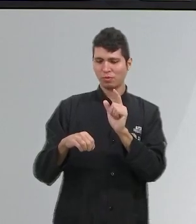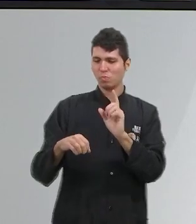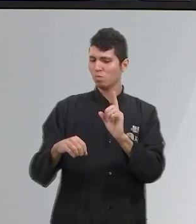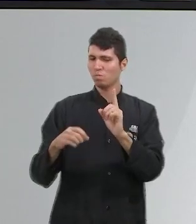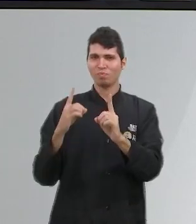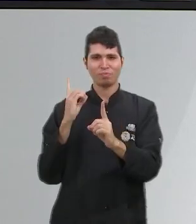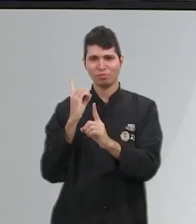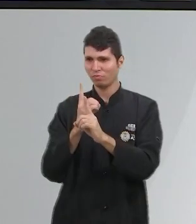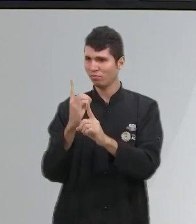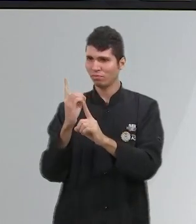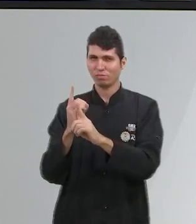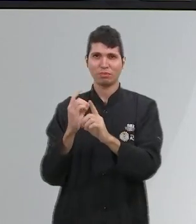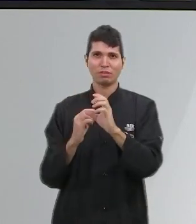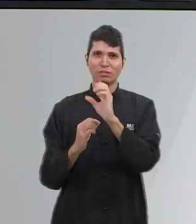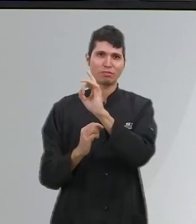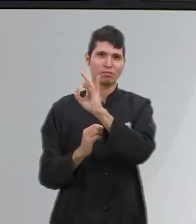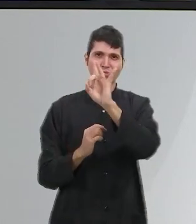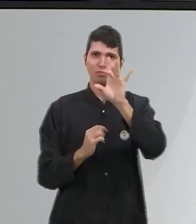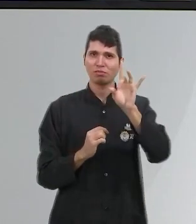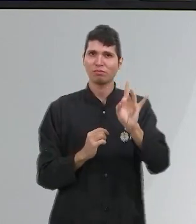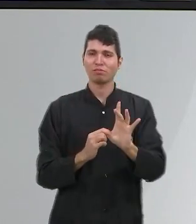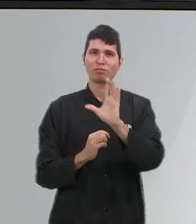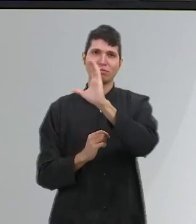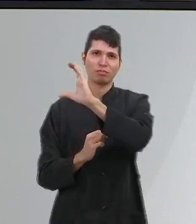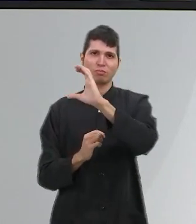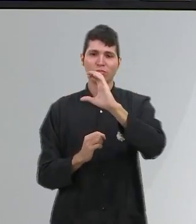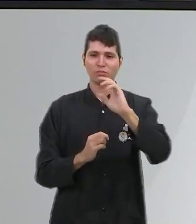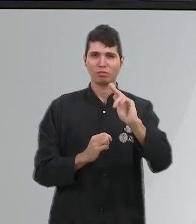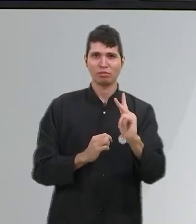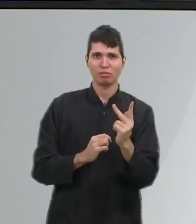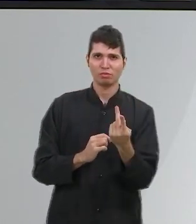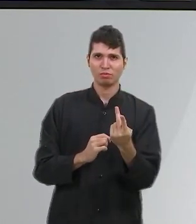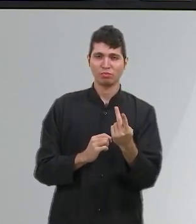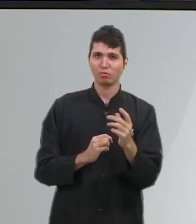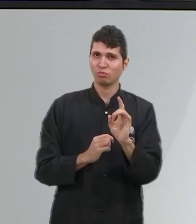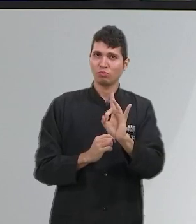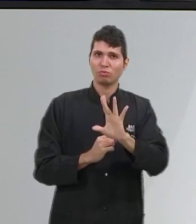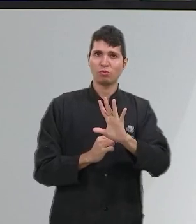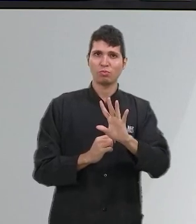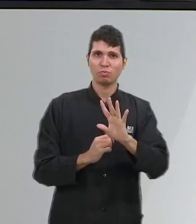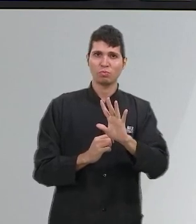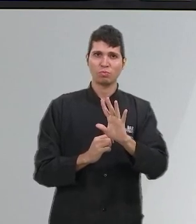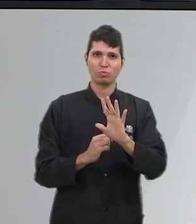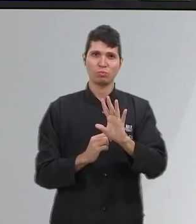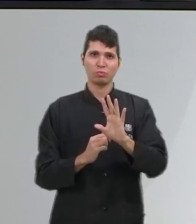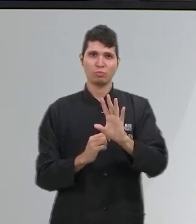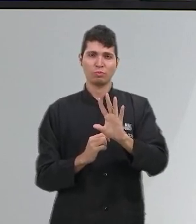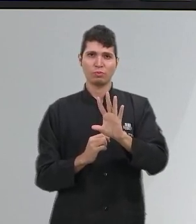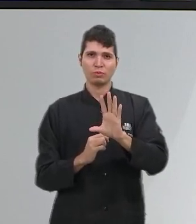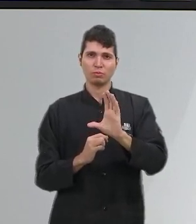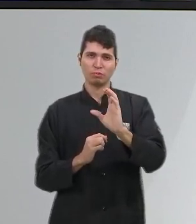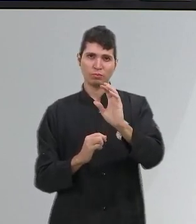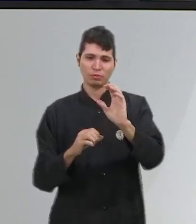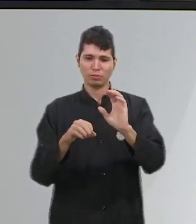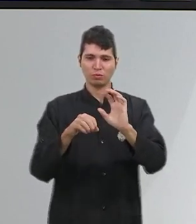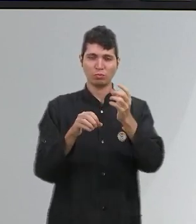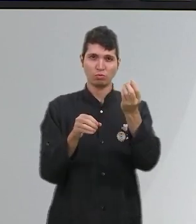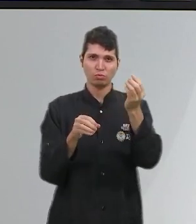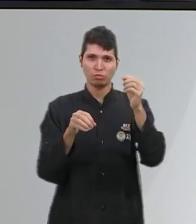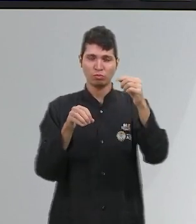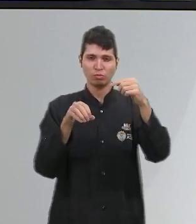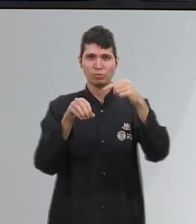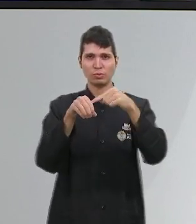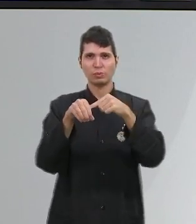identificar onde estão os carbonos e hidrogênio, apenas o oxigênio, que está bem aqui no centro da molécula. A fórmula